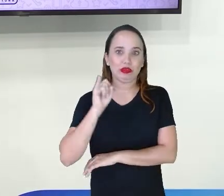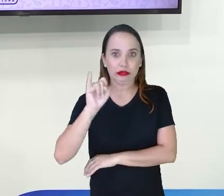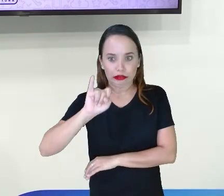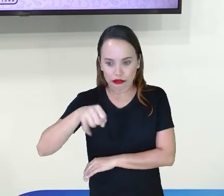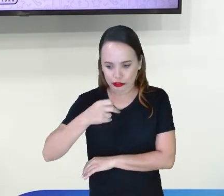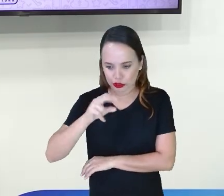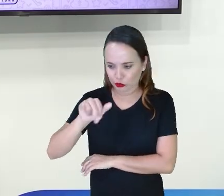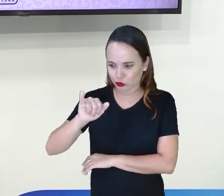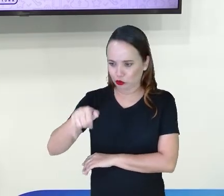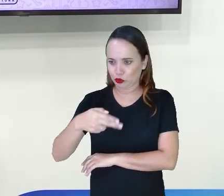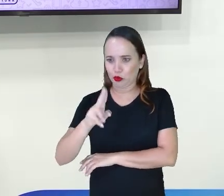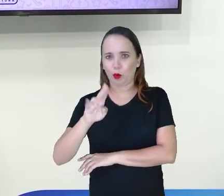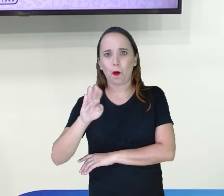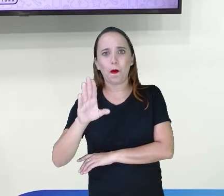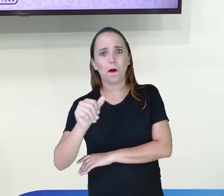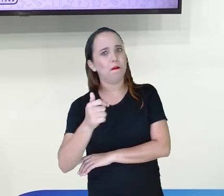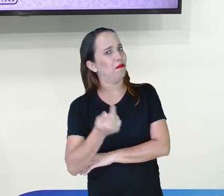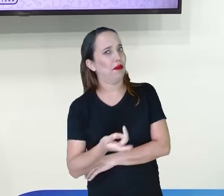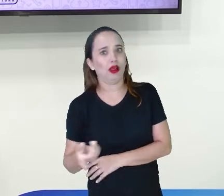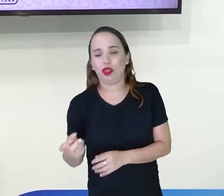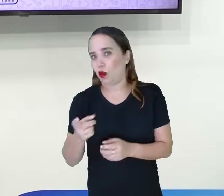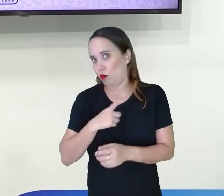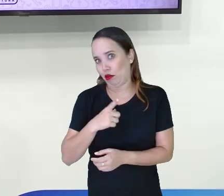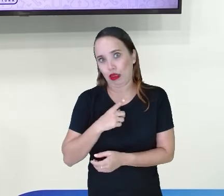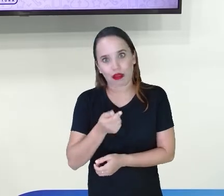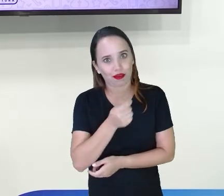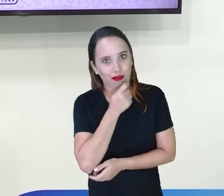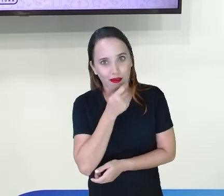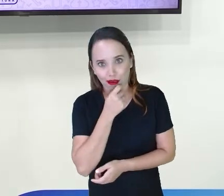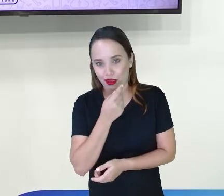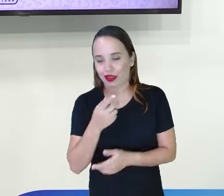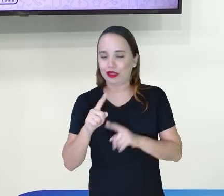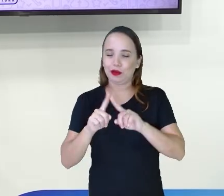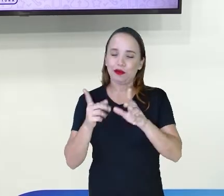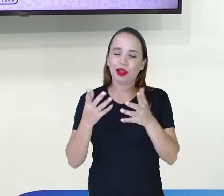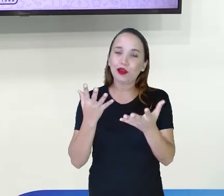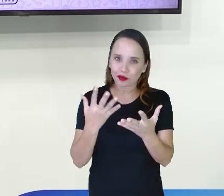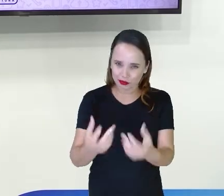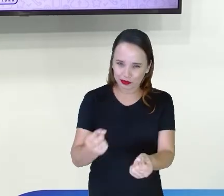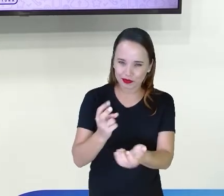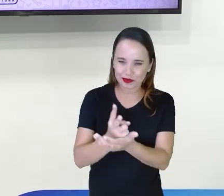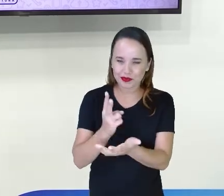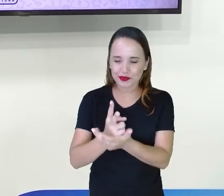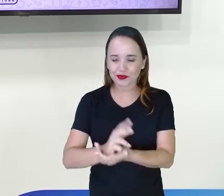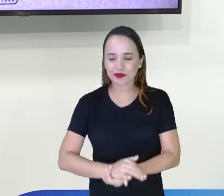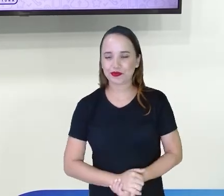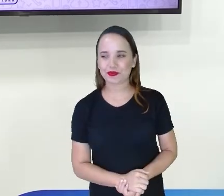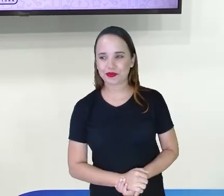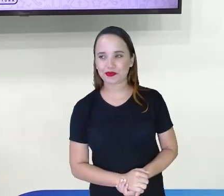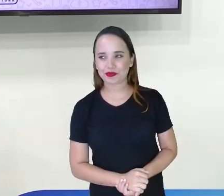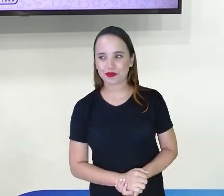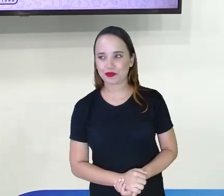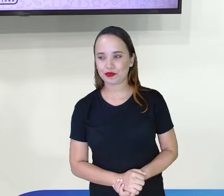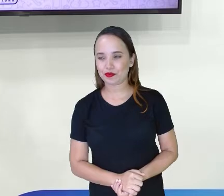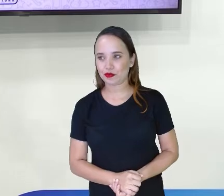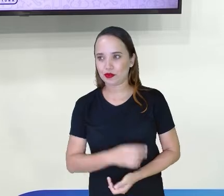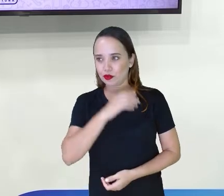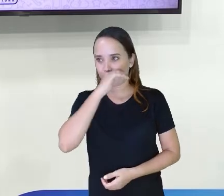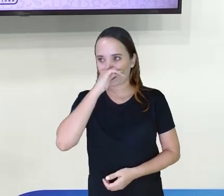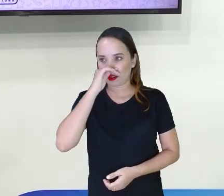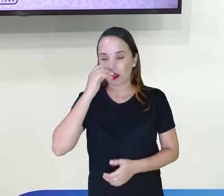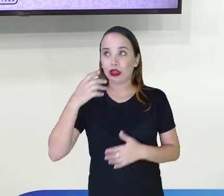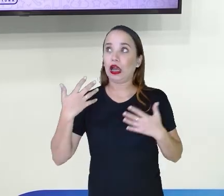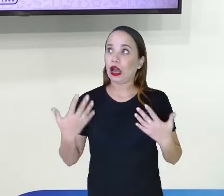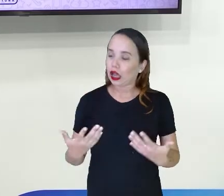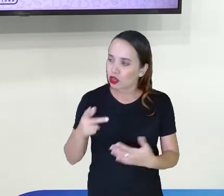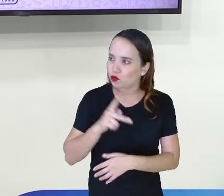sobrasse para eu dar a aula, né? Mas vamos continuar. Eita, professora, agora eu aprendi